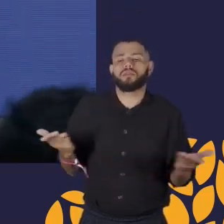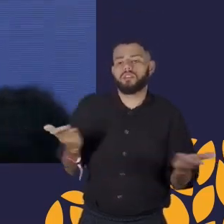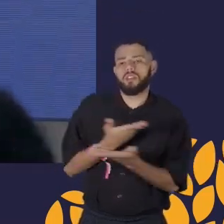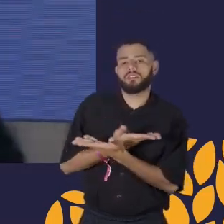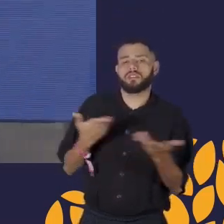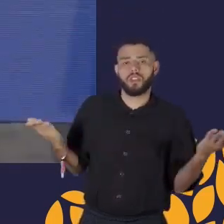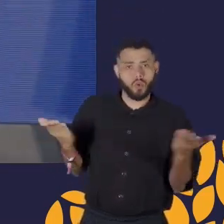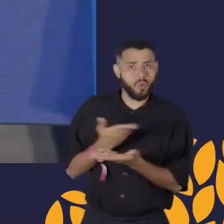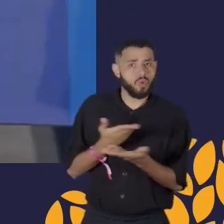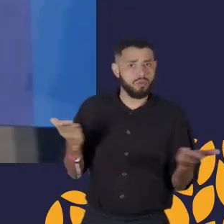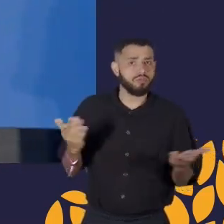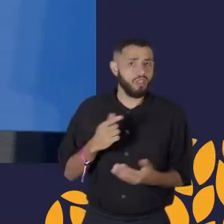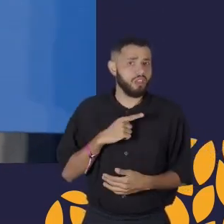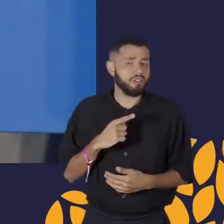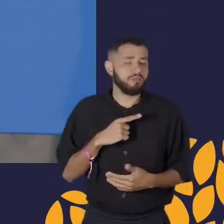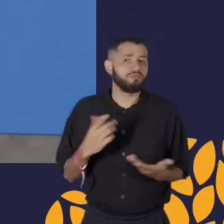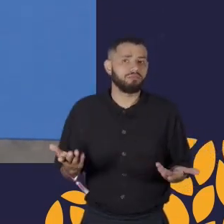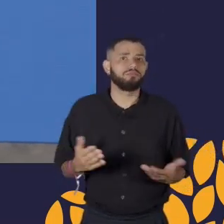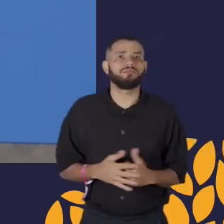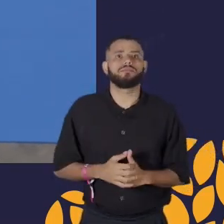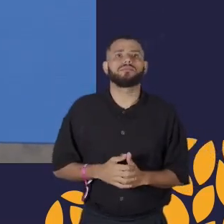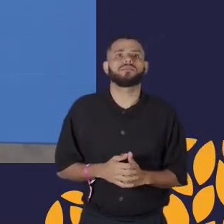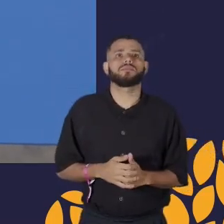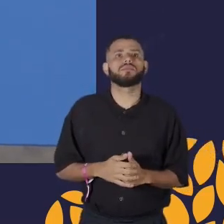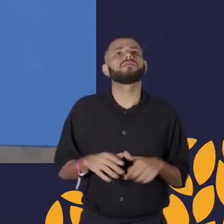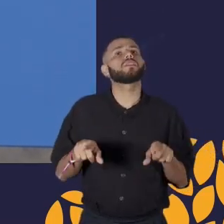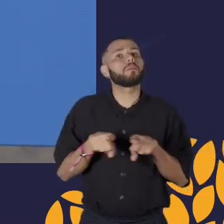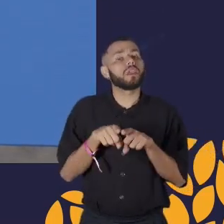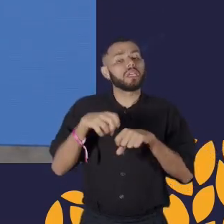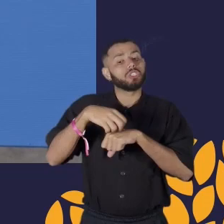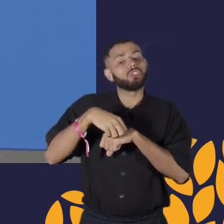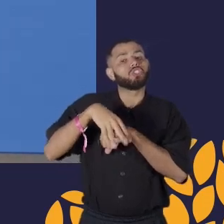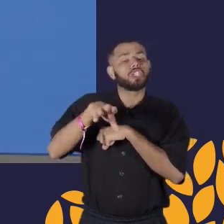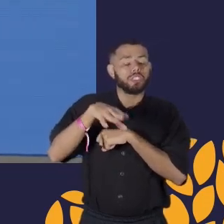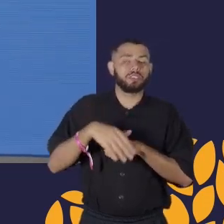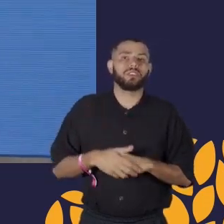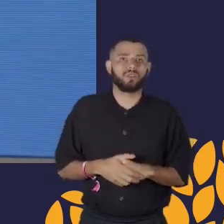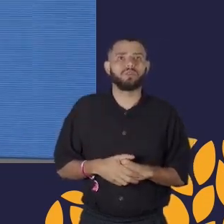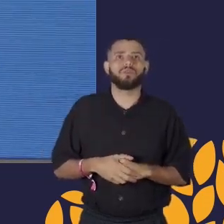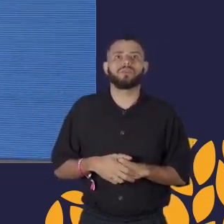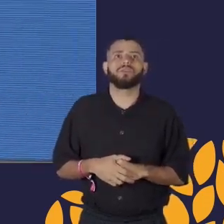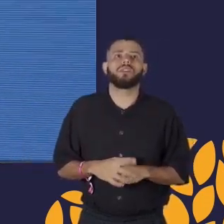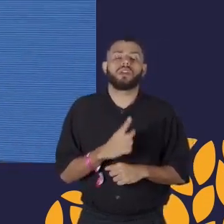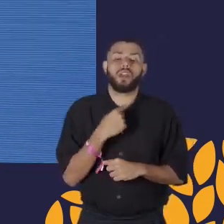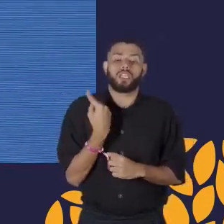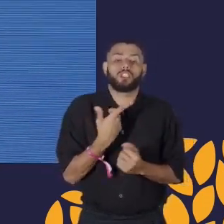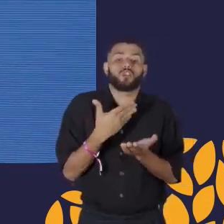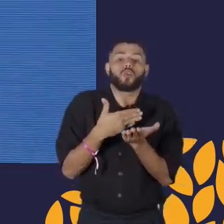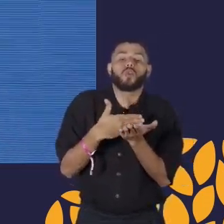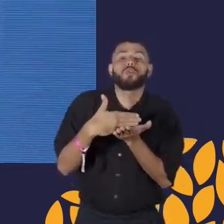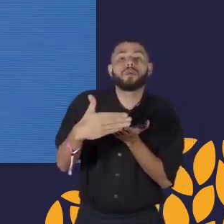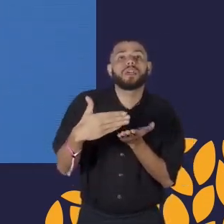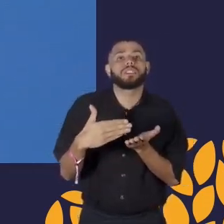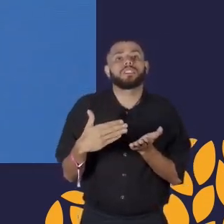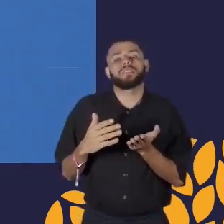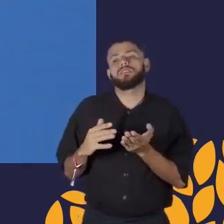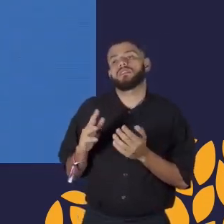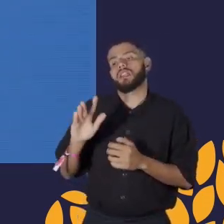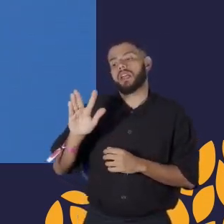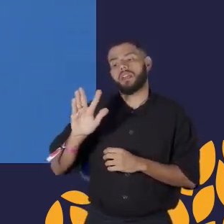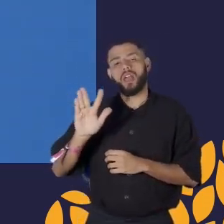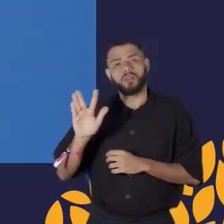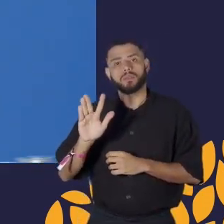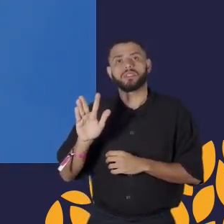interação, e a sua indicação também. A gente começa na vida da cannabis,